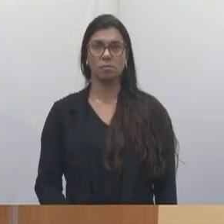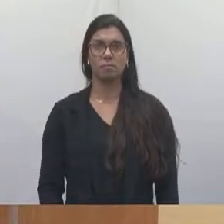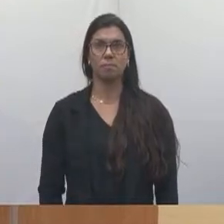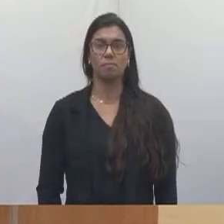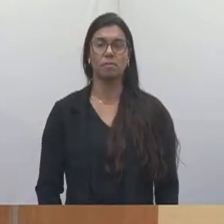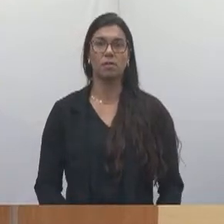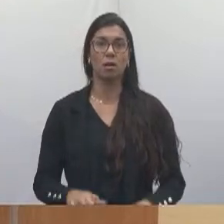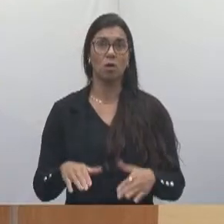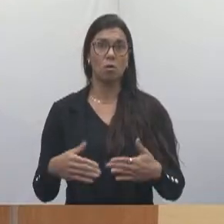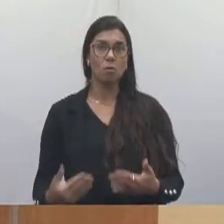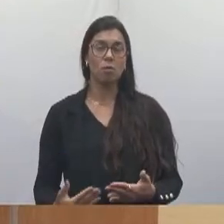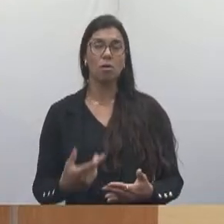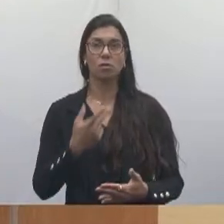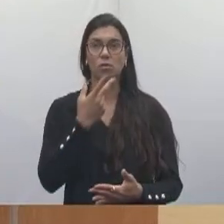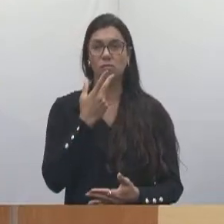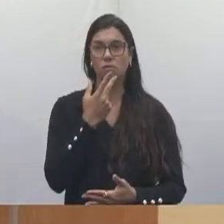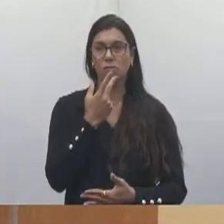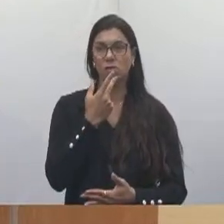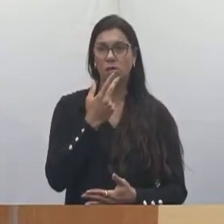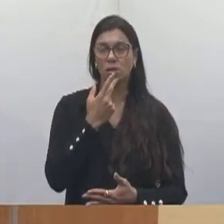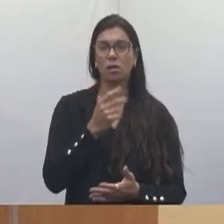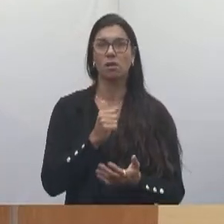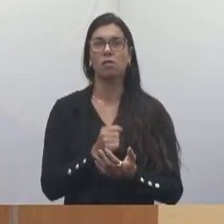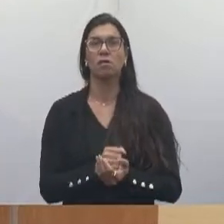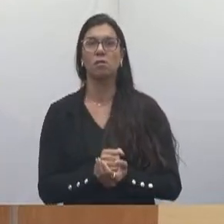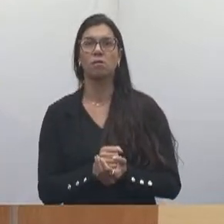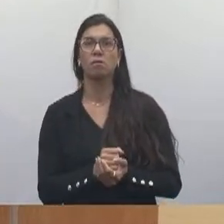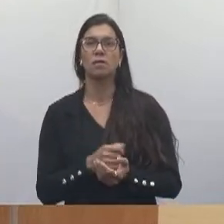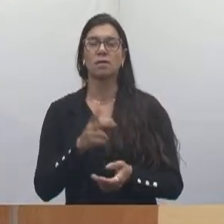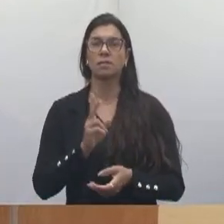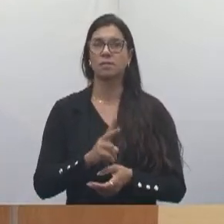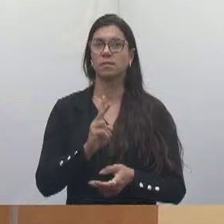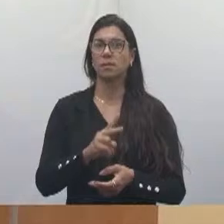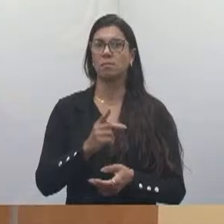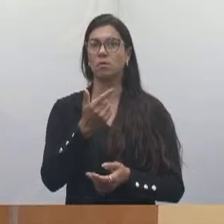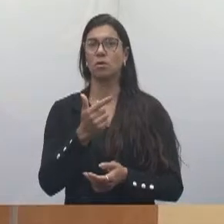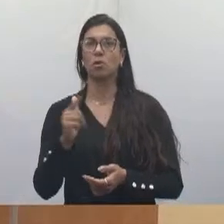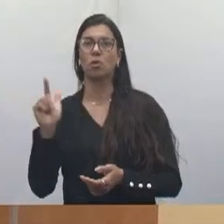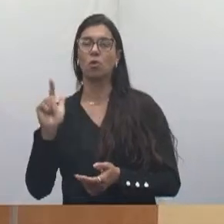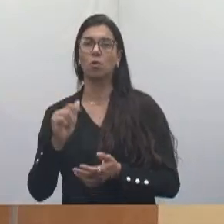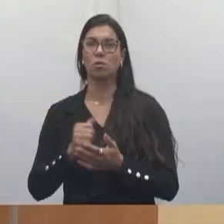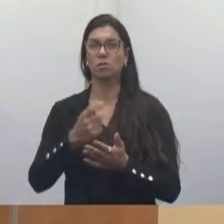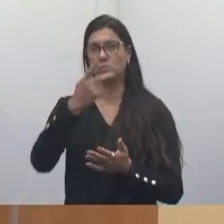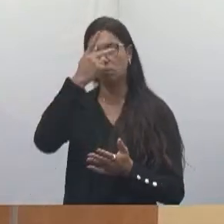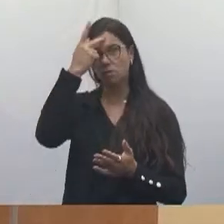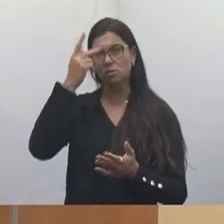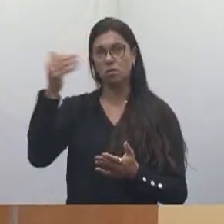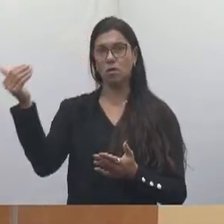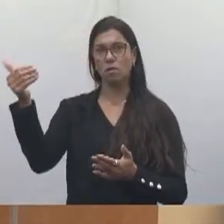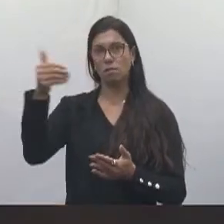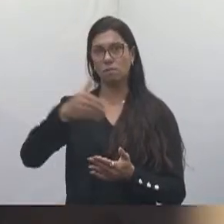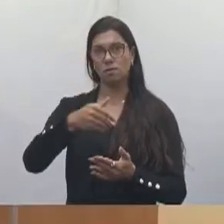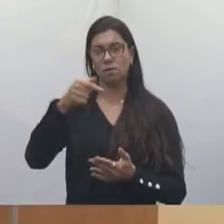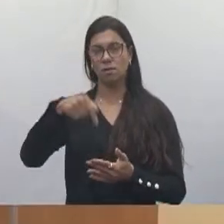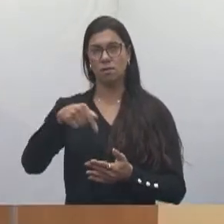Quando ia fazer a prestação de conta, eu mandava o advogado vir. Por que mandava o advogado vir?